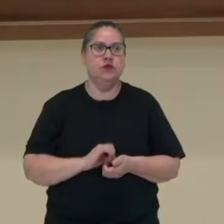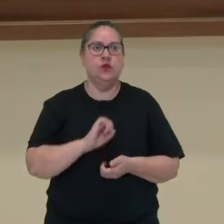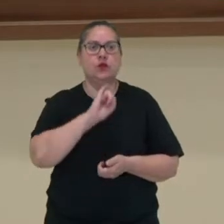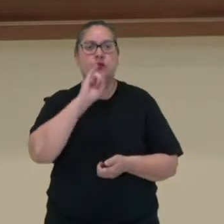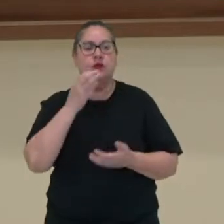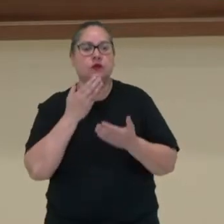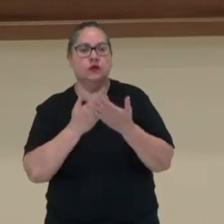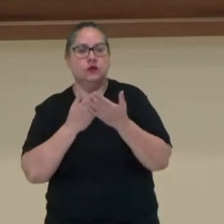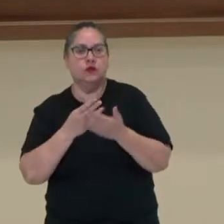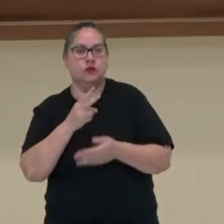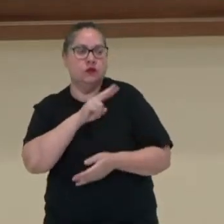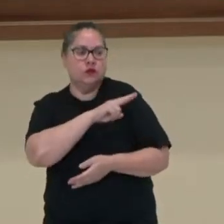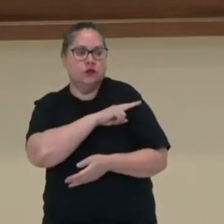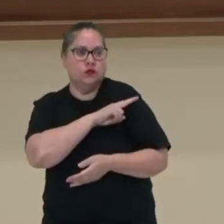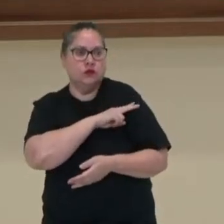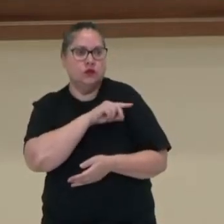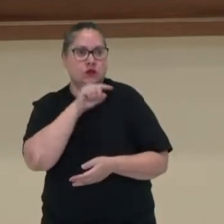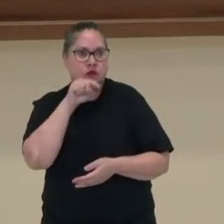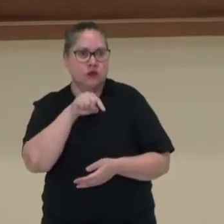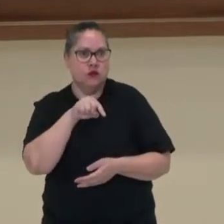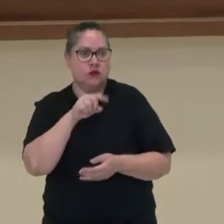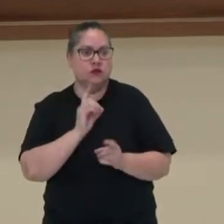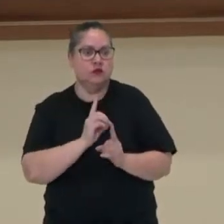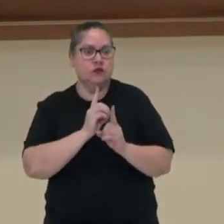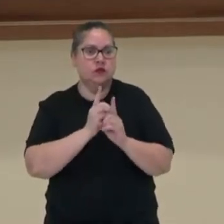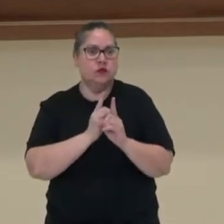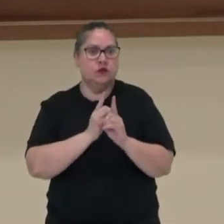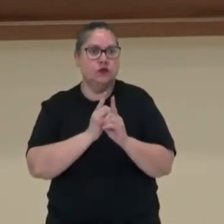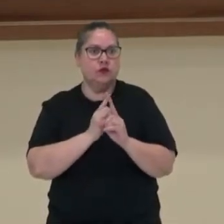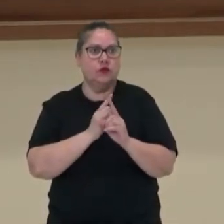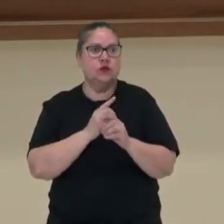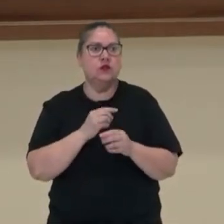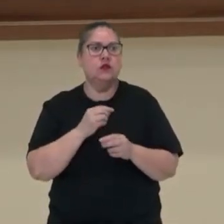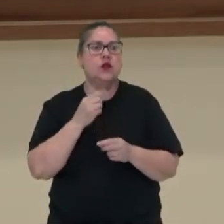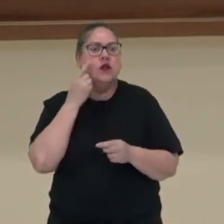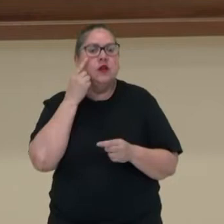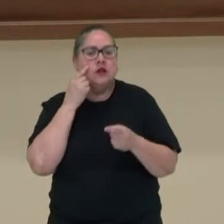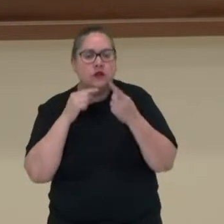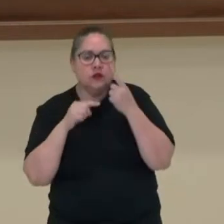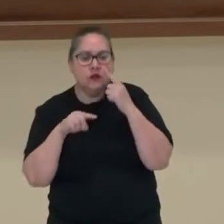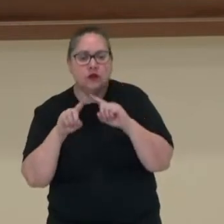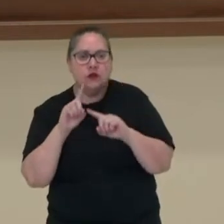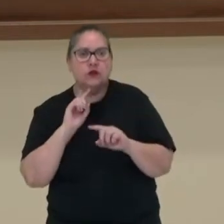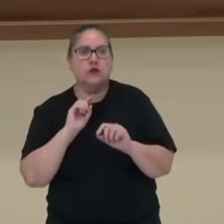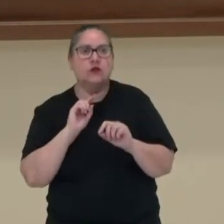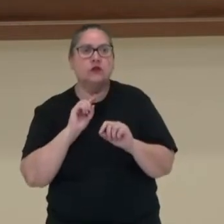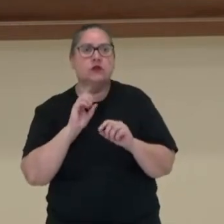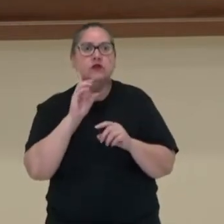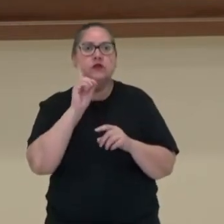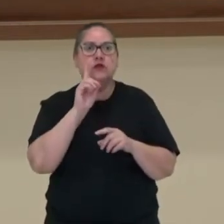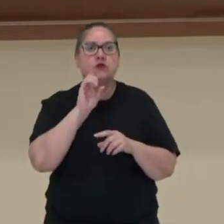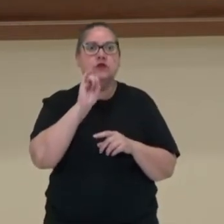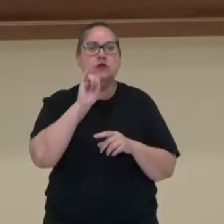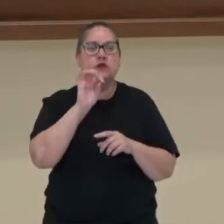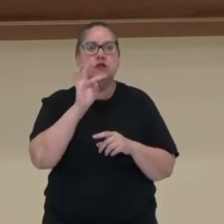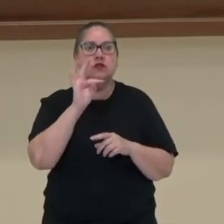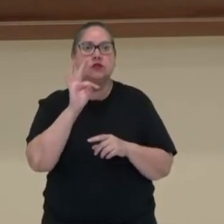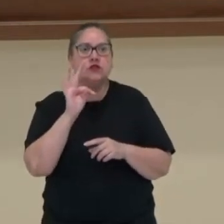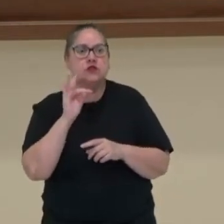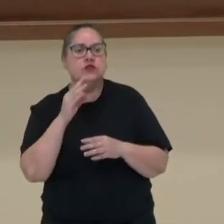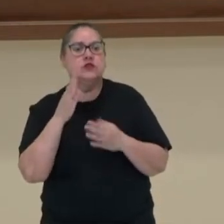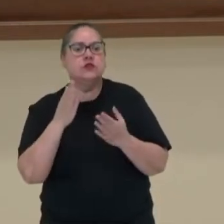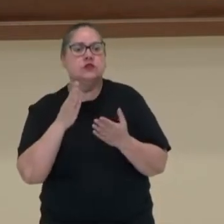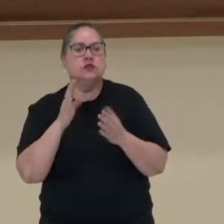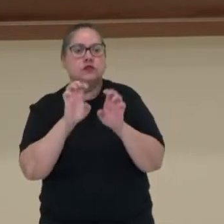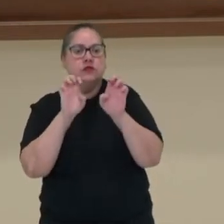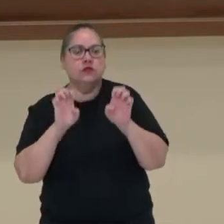Olá, estudantes da segunda série. Neste encontro, nós vamos fazer uma análise a respeito da Divisão Internacional do Trabalho e